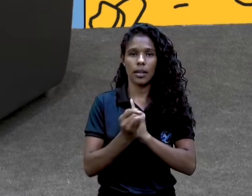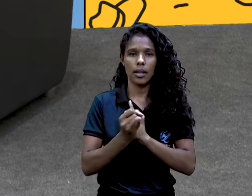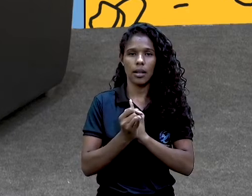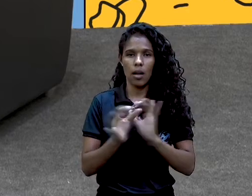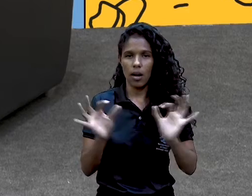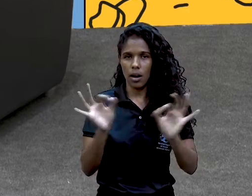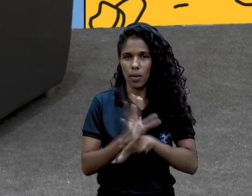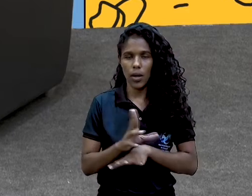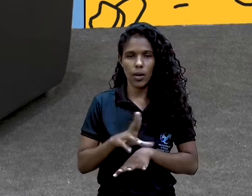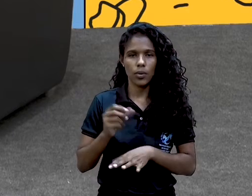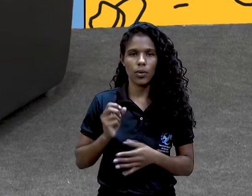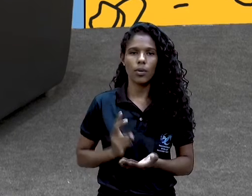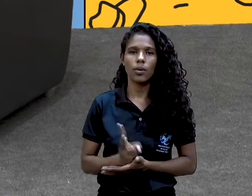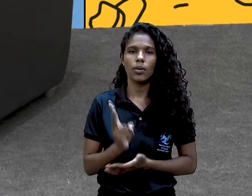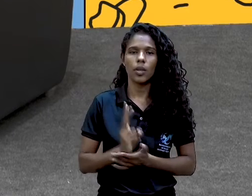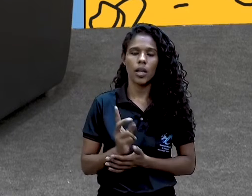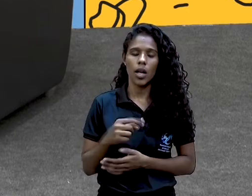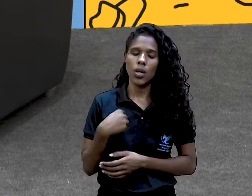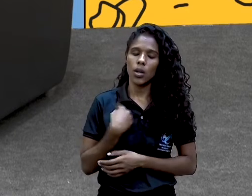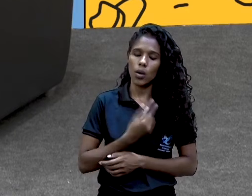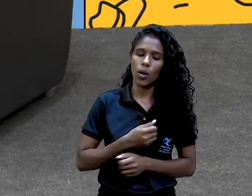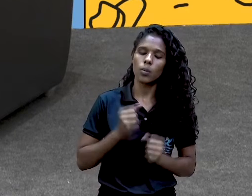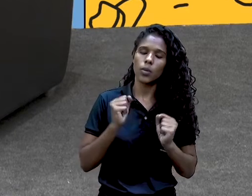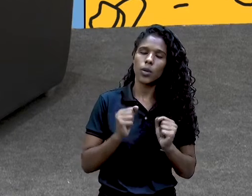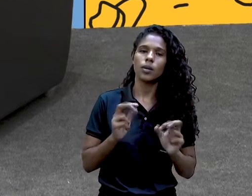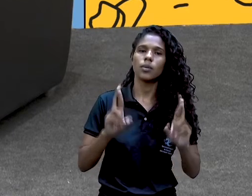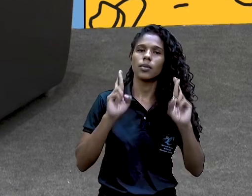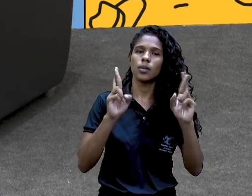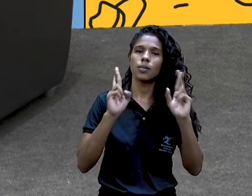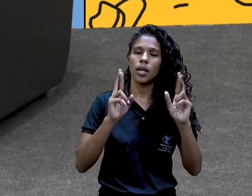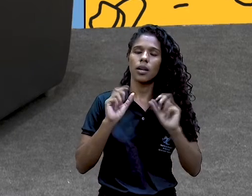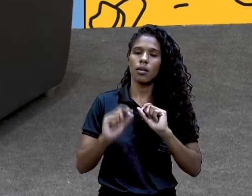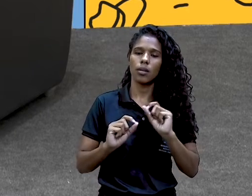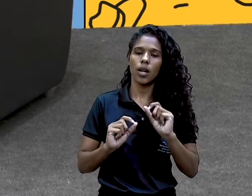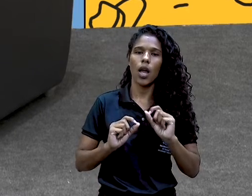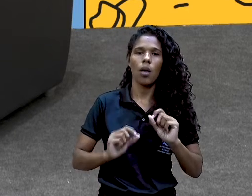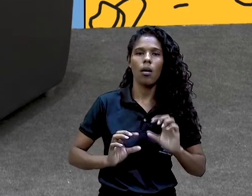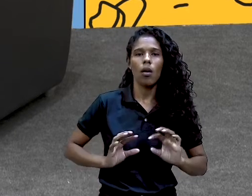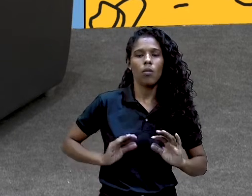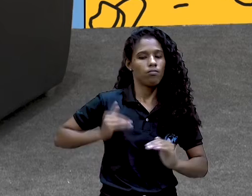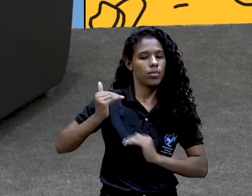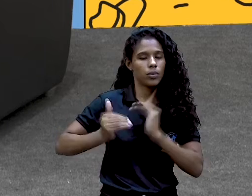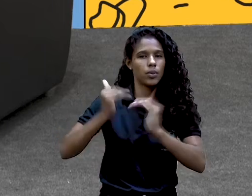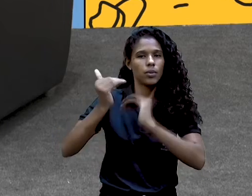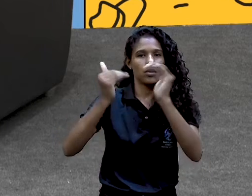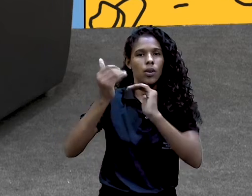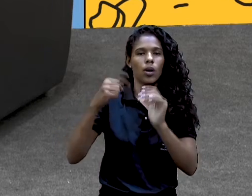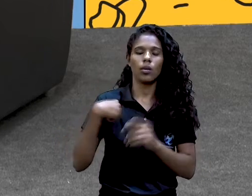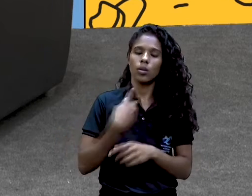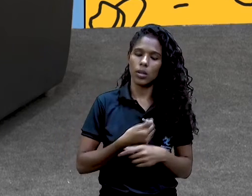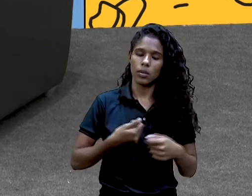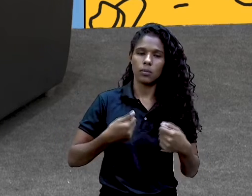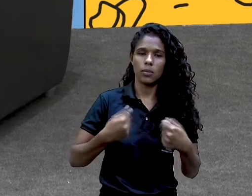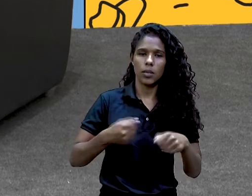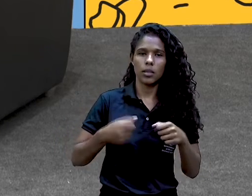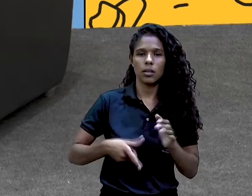sempre. E o que vamos esperar por aí, realmente assim, é algo que temos que estar preparados. E como eu